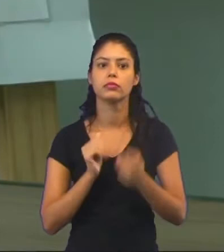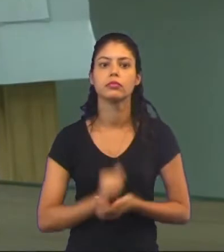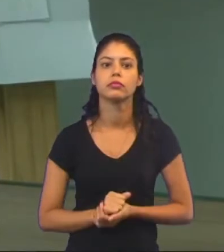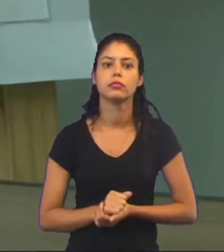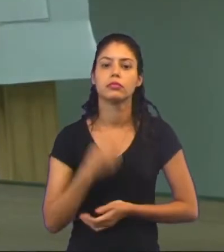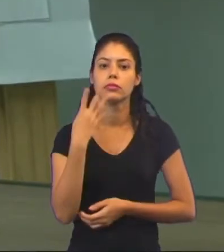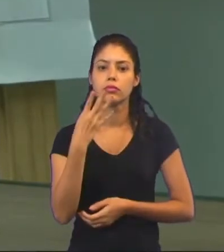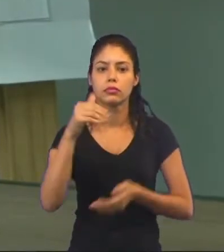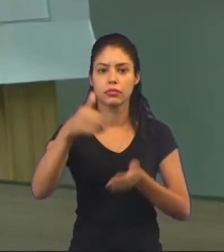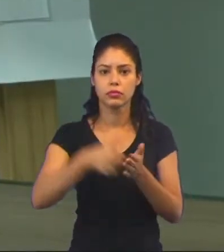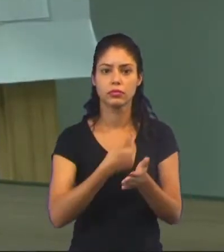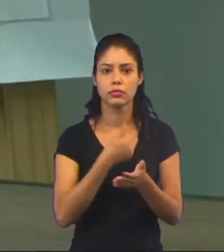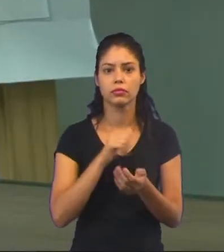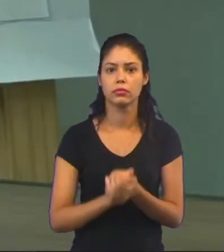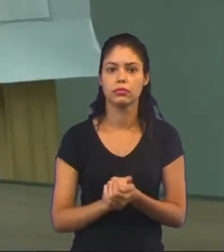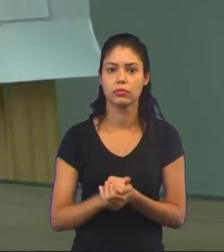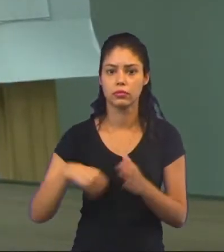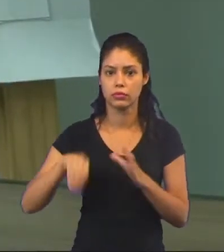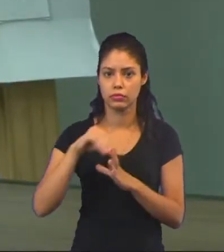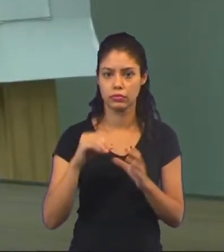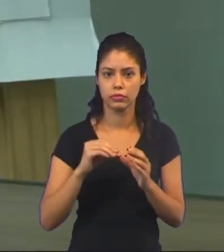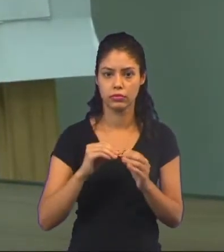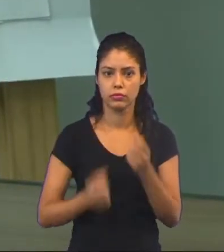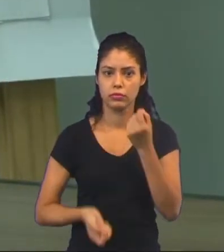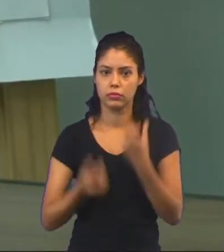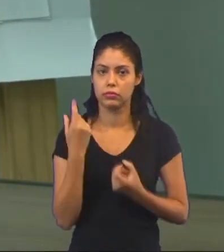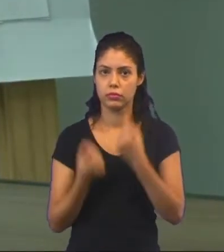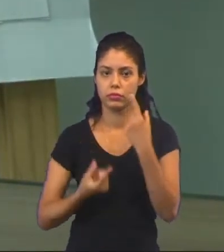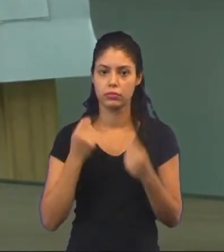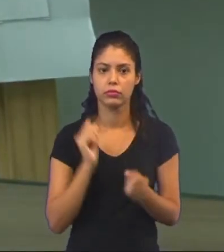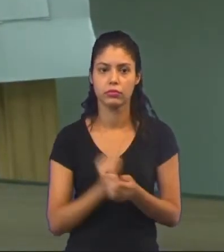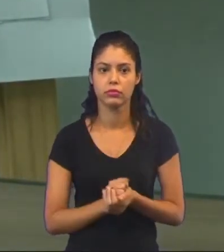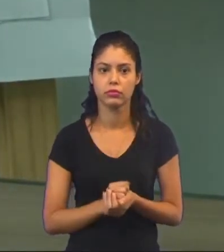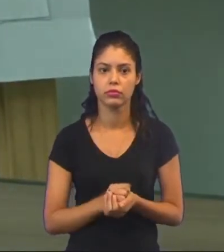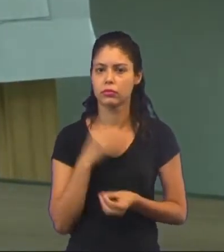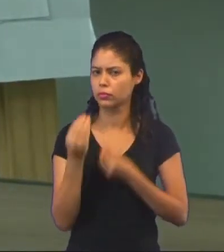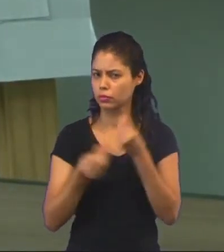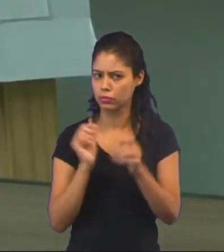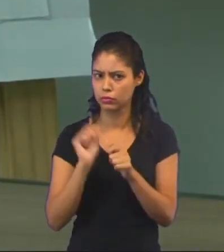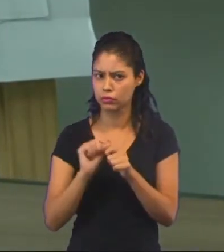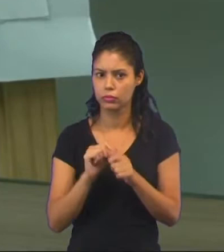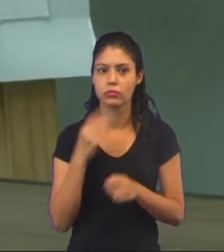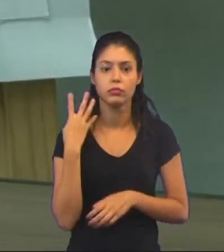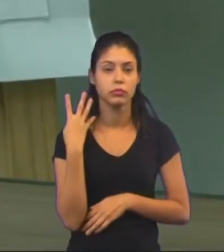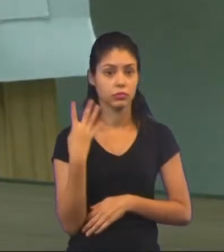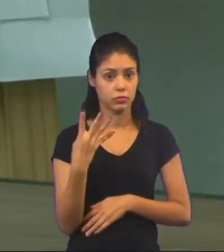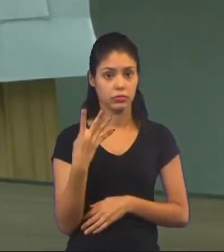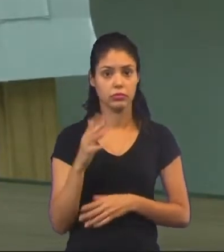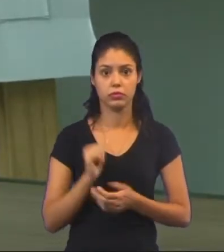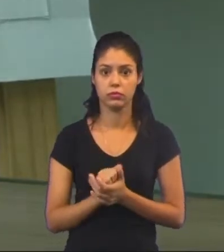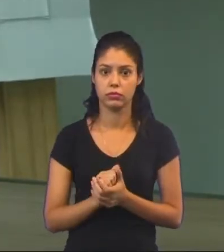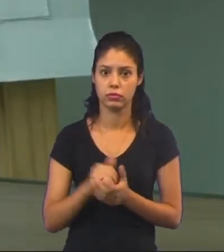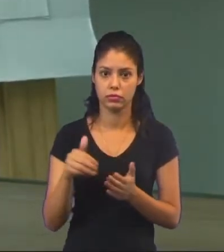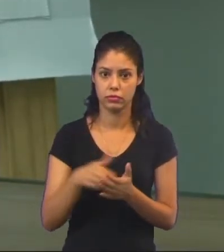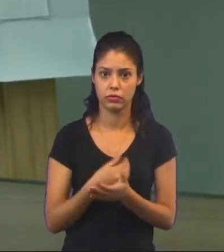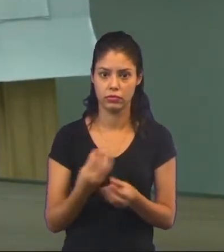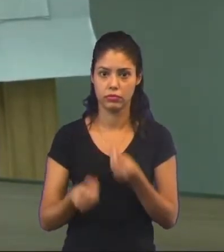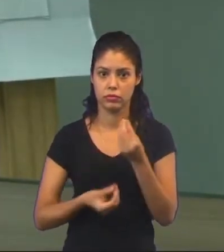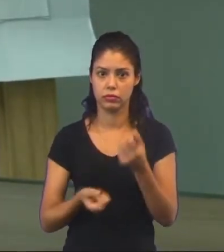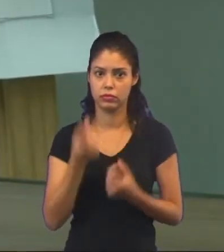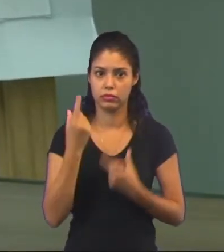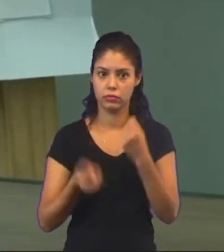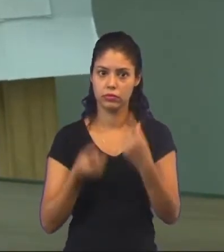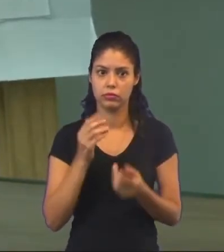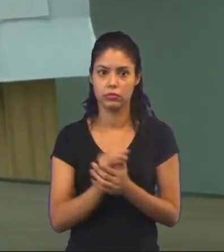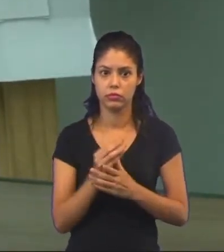Ingredientes: 4 colheres de sopa de milho para pipoca. Modo de fazer: 4 colheres de sopa de milho